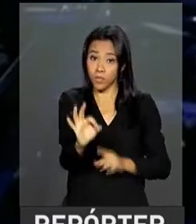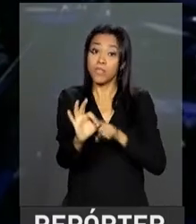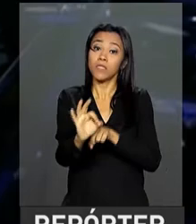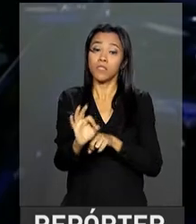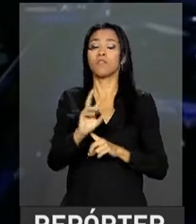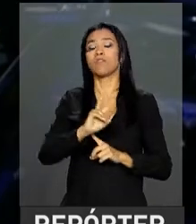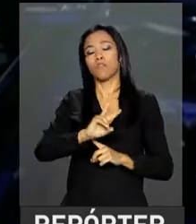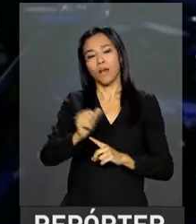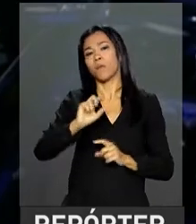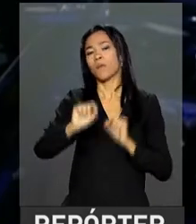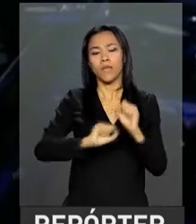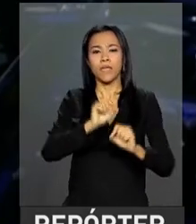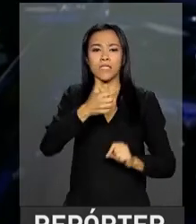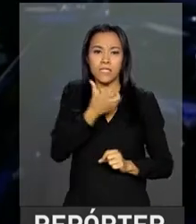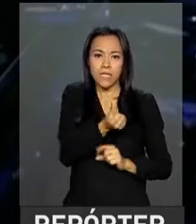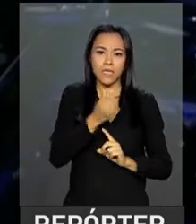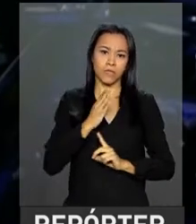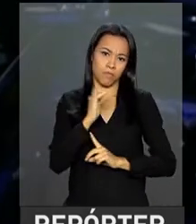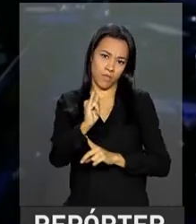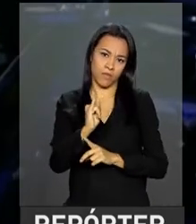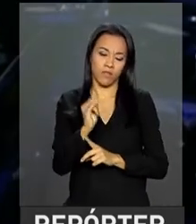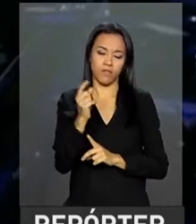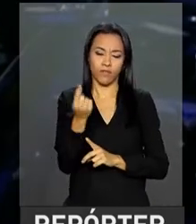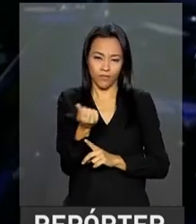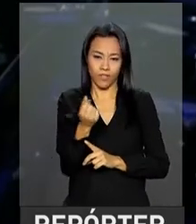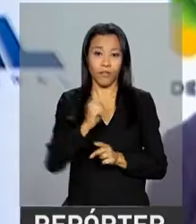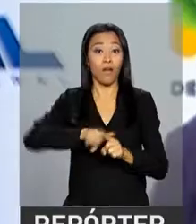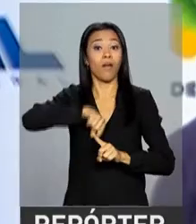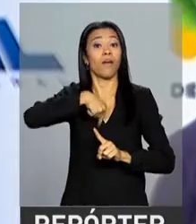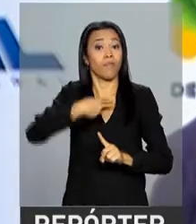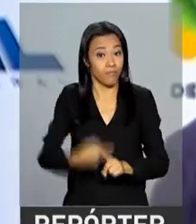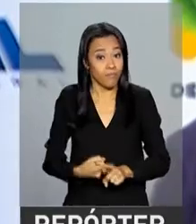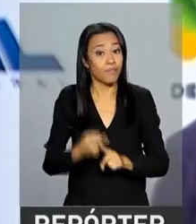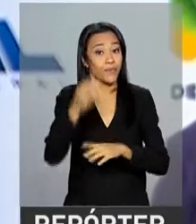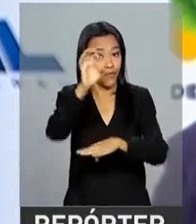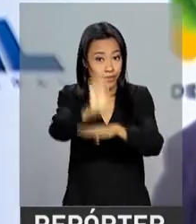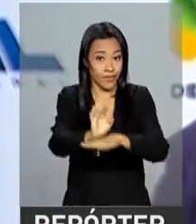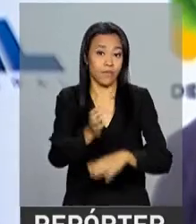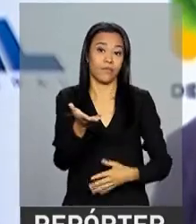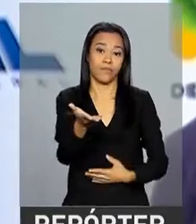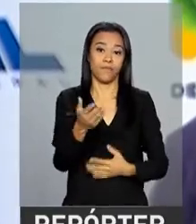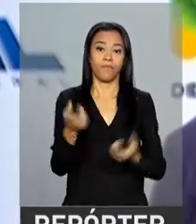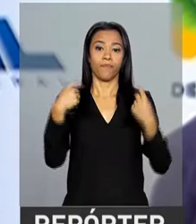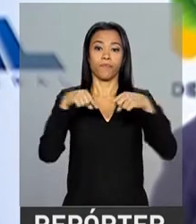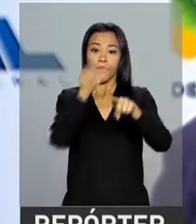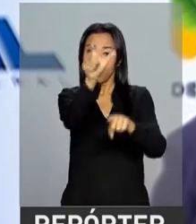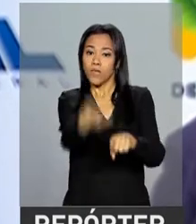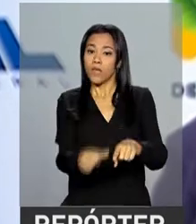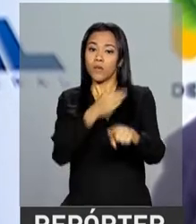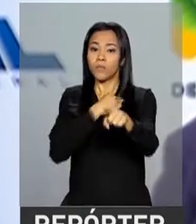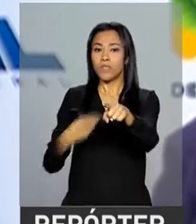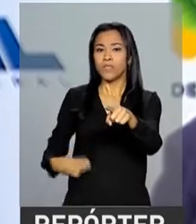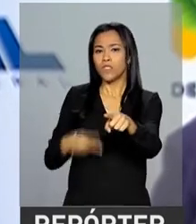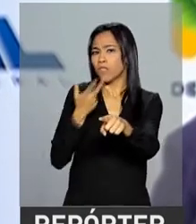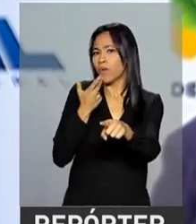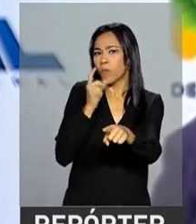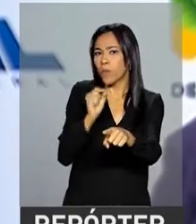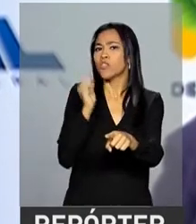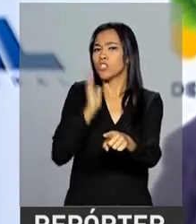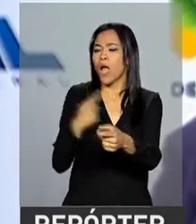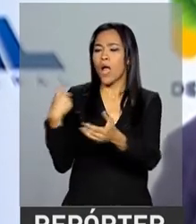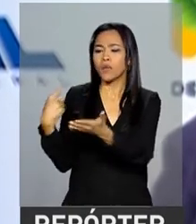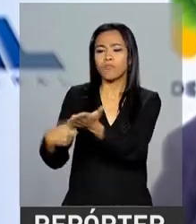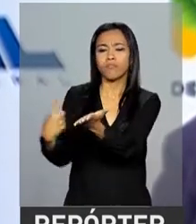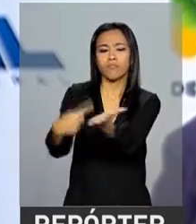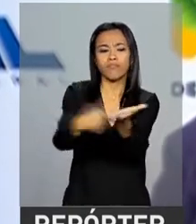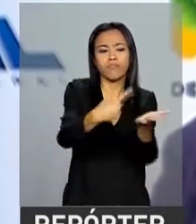6 bilhões de reais a mais para o estado o ministro moreira franco afirmou que já começam a ser feitos acordos com